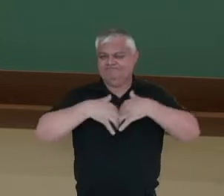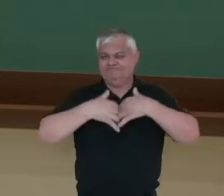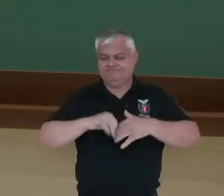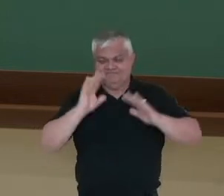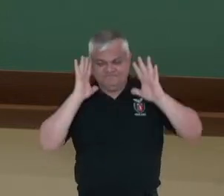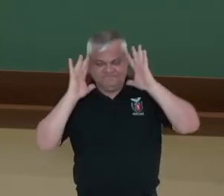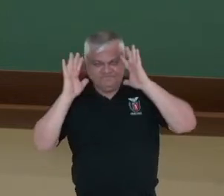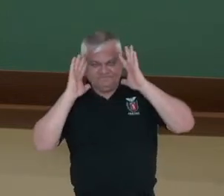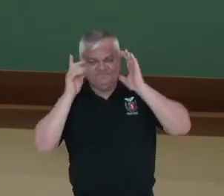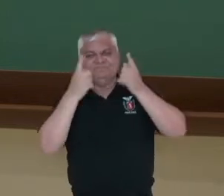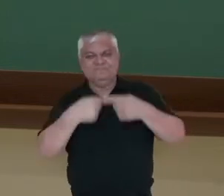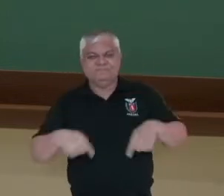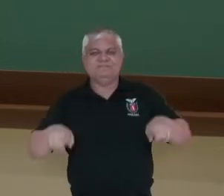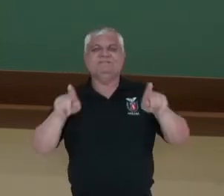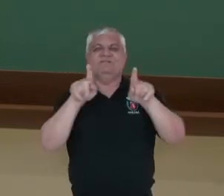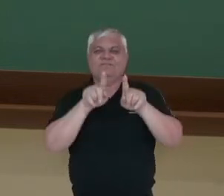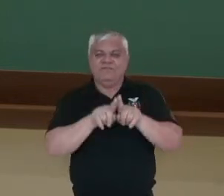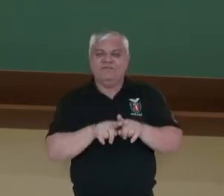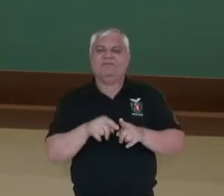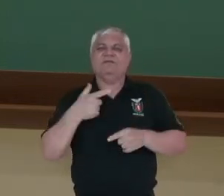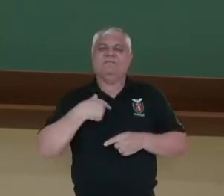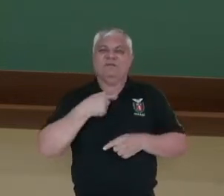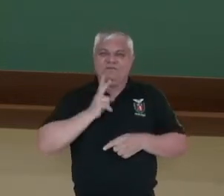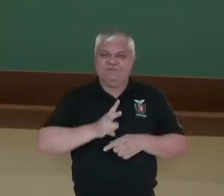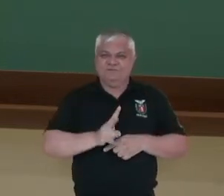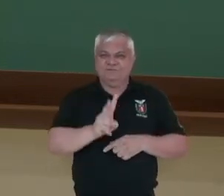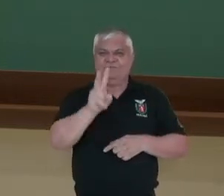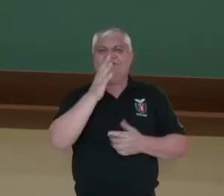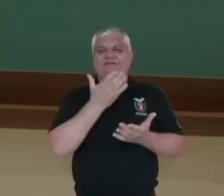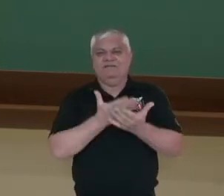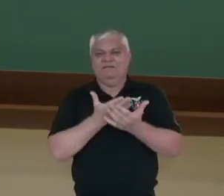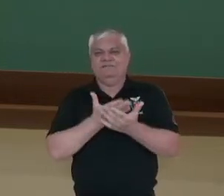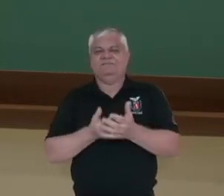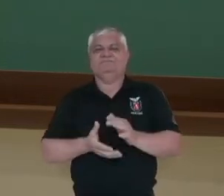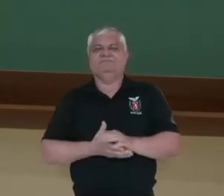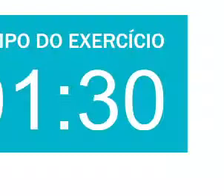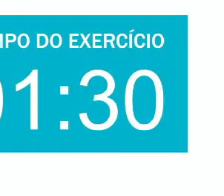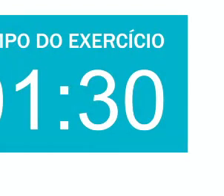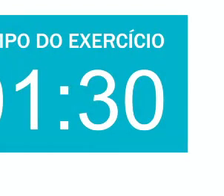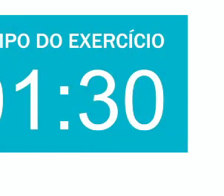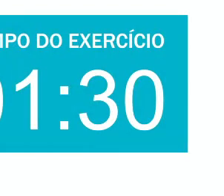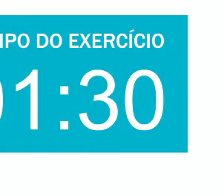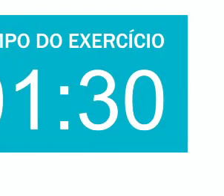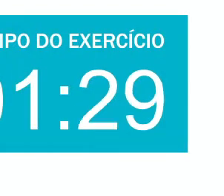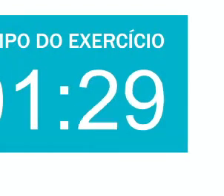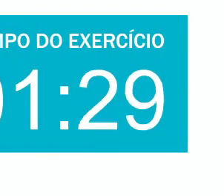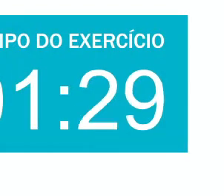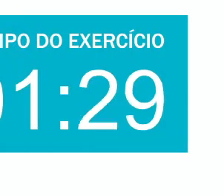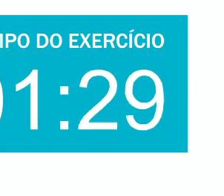isso e a gente já retorna para dar continuidade à nossa aula.